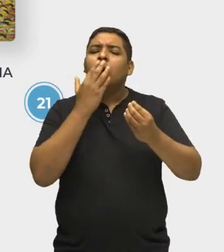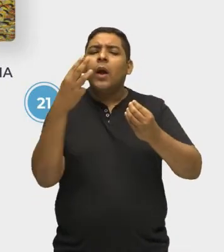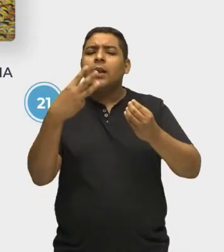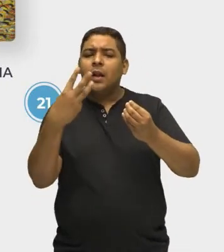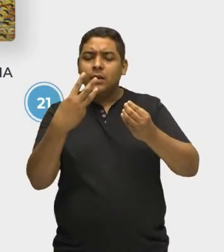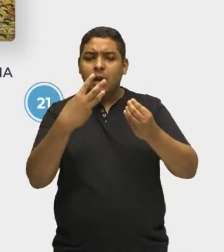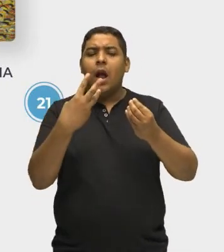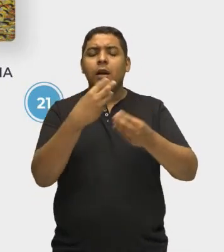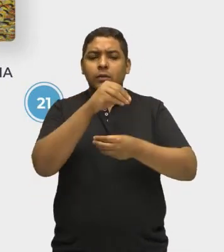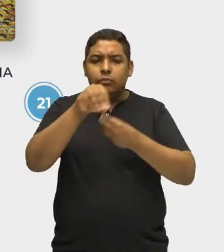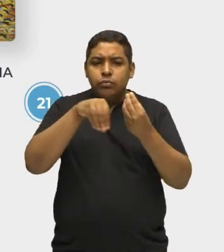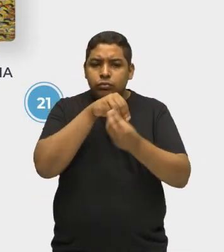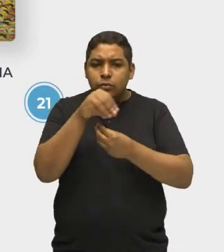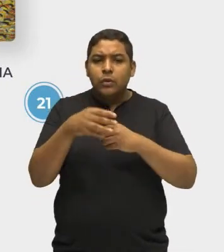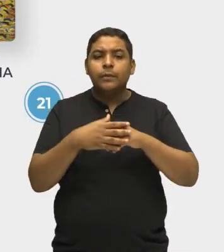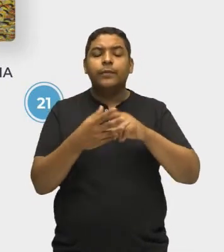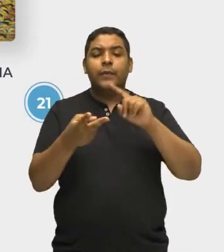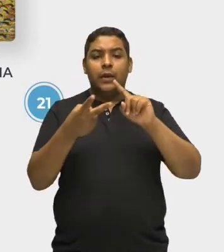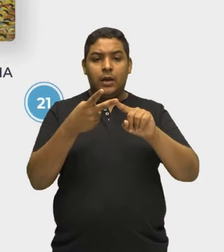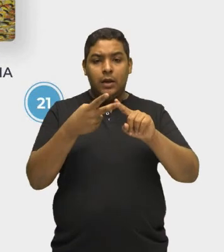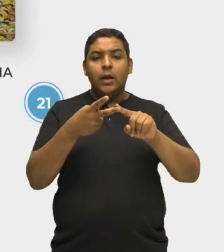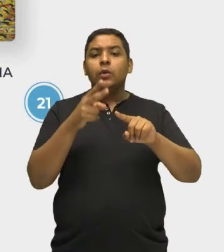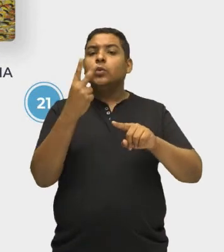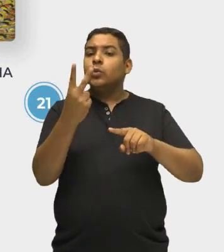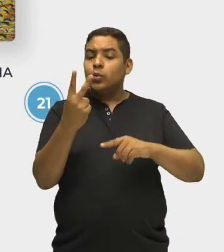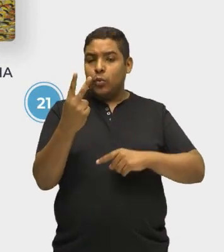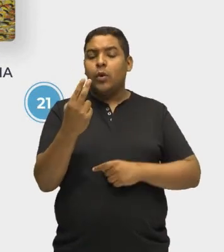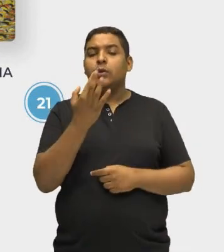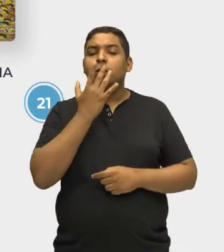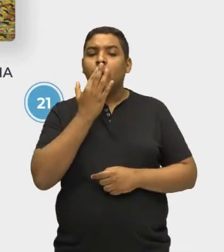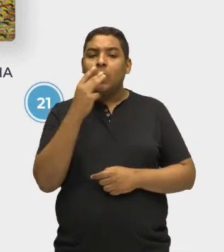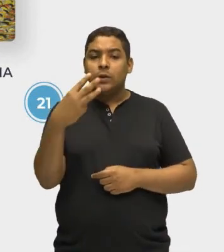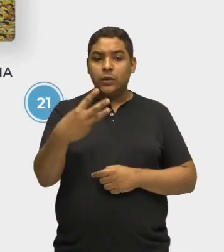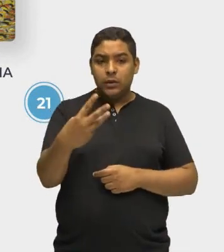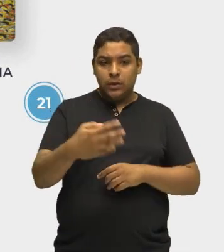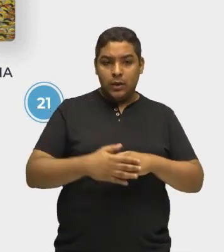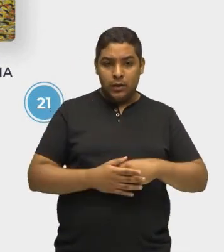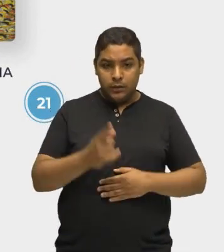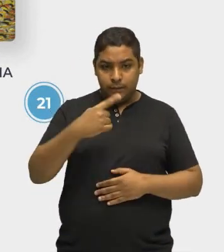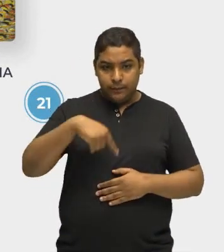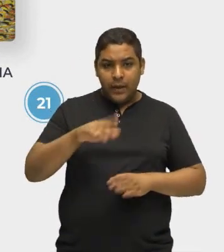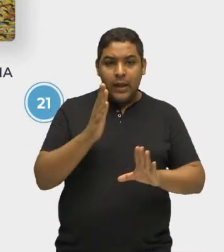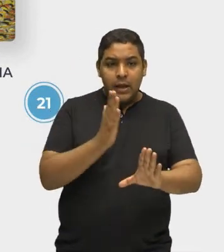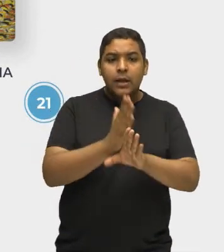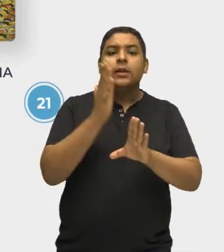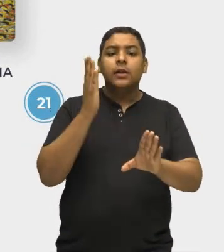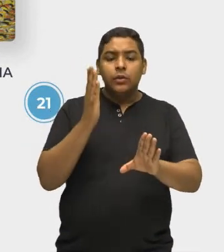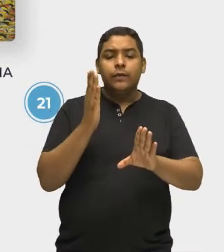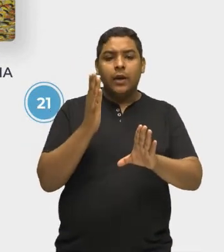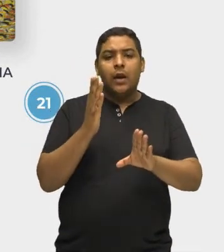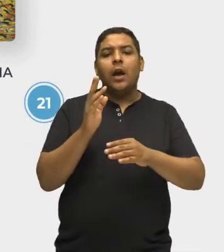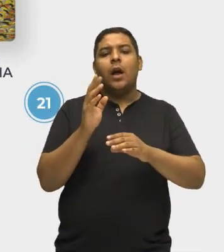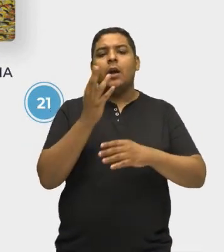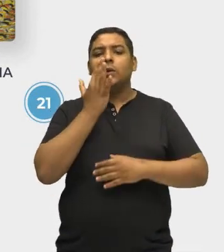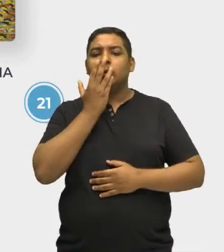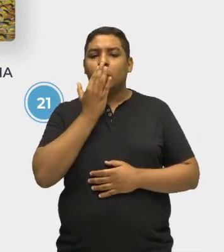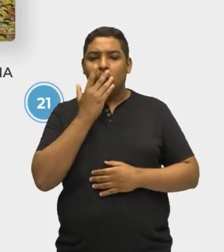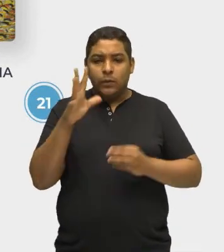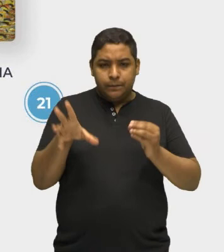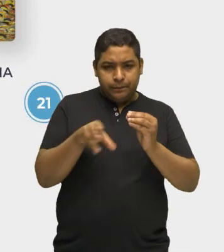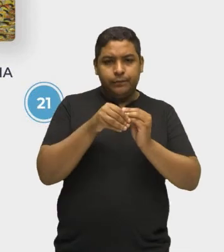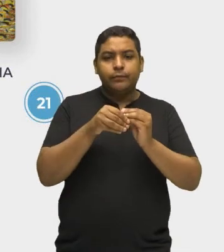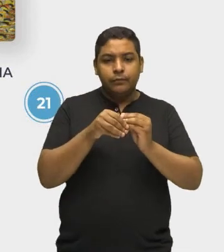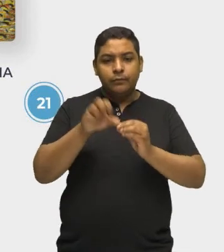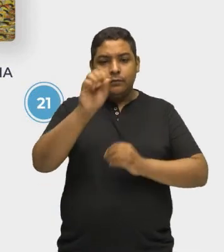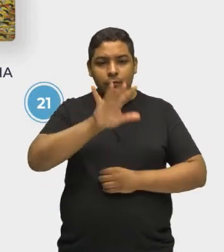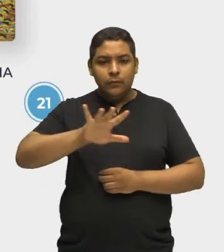são formadas? Cite 2 cores terciárias. E a terceira, identificar as cores complementares do quadro de Van